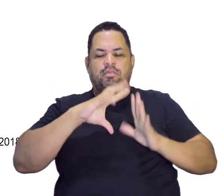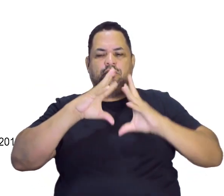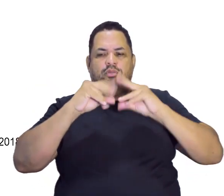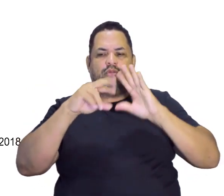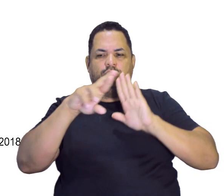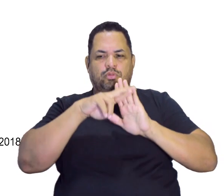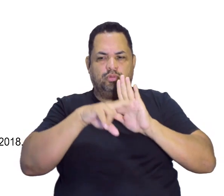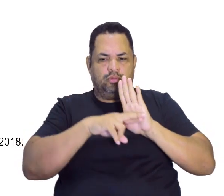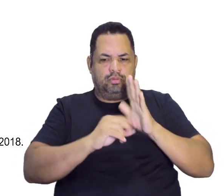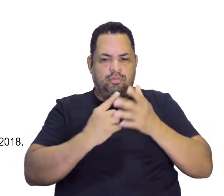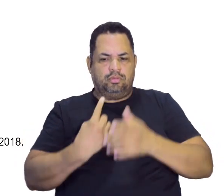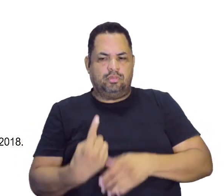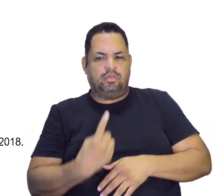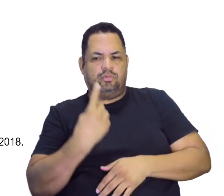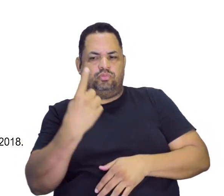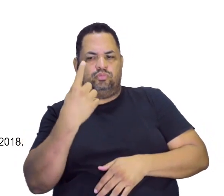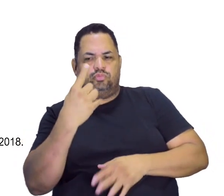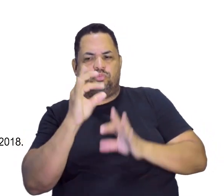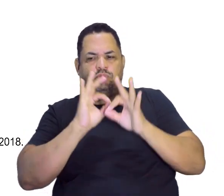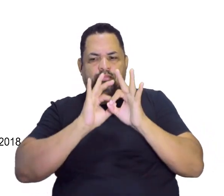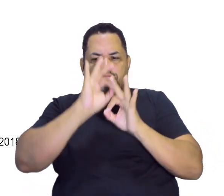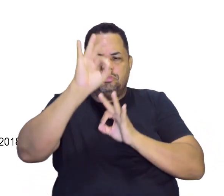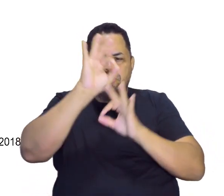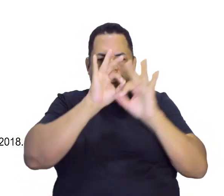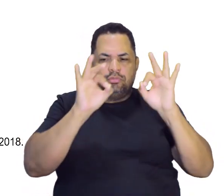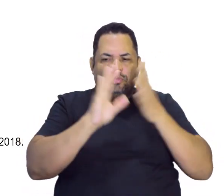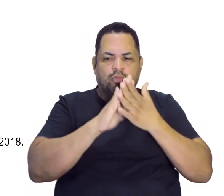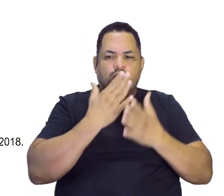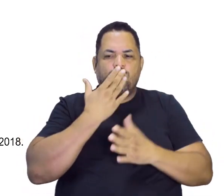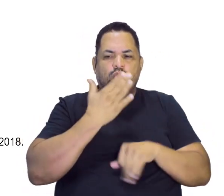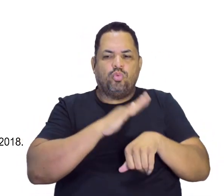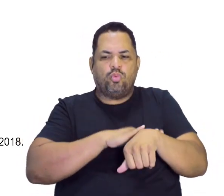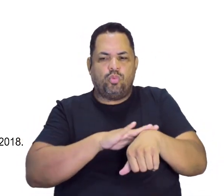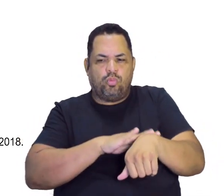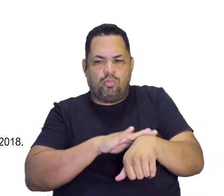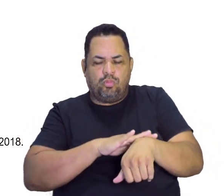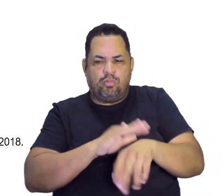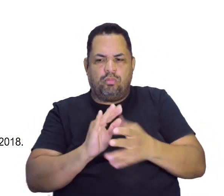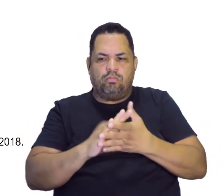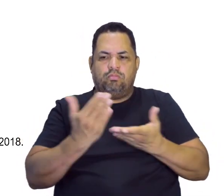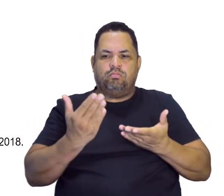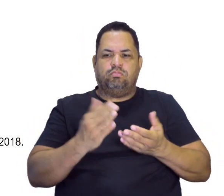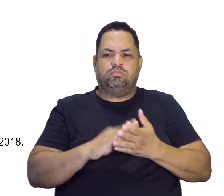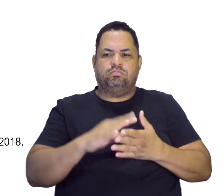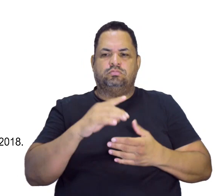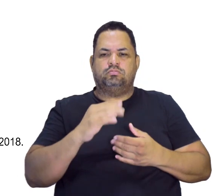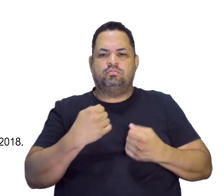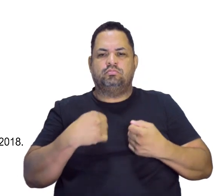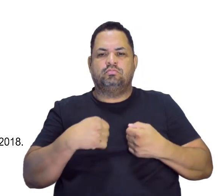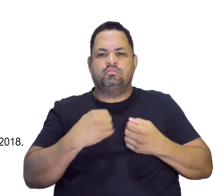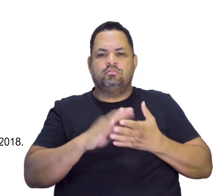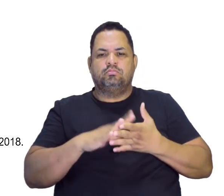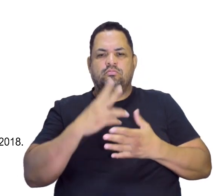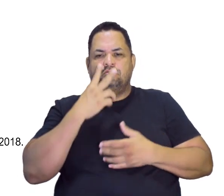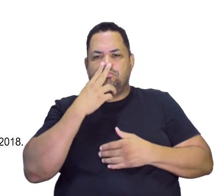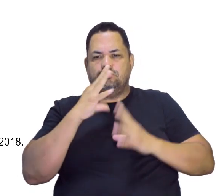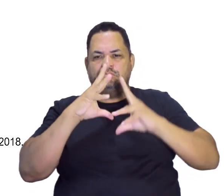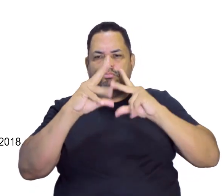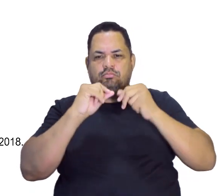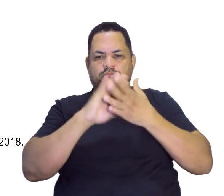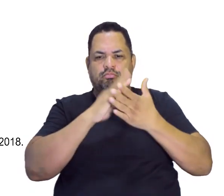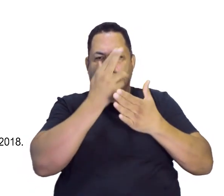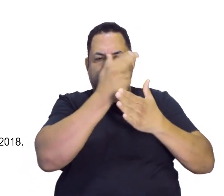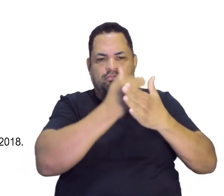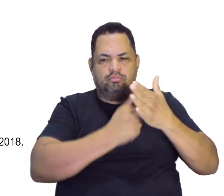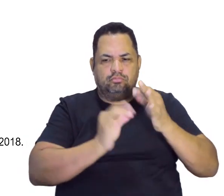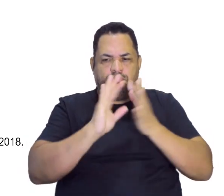regras a altura deve ser essa eh a cor da pele deve ser assim né Deve ser bem semelhante todos os